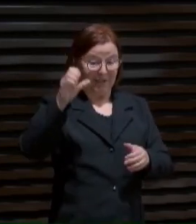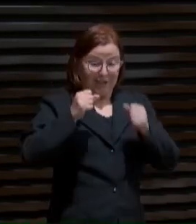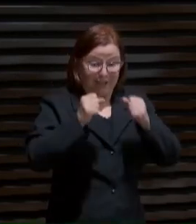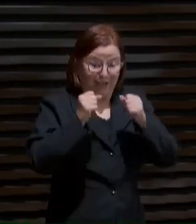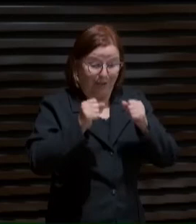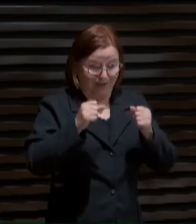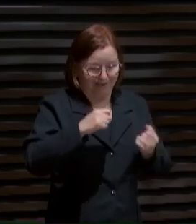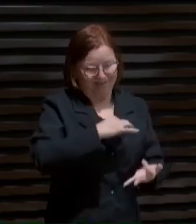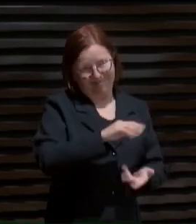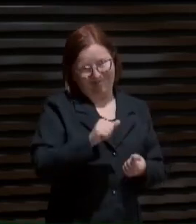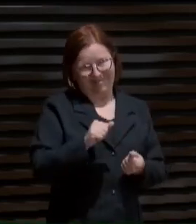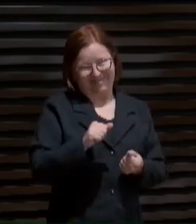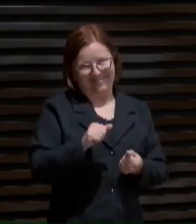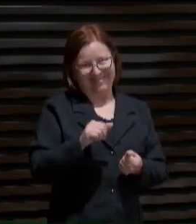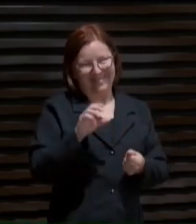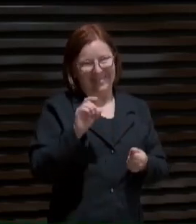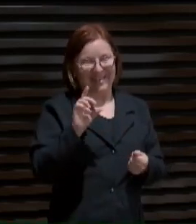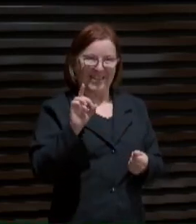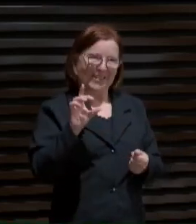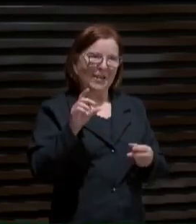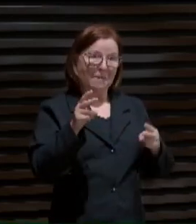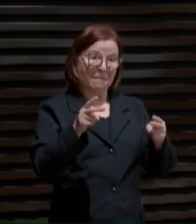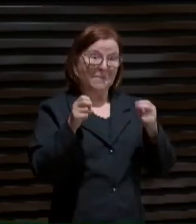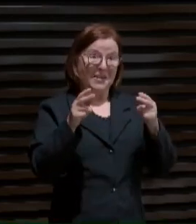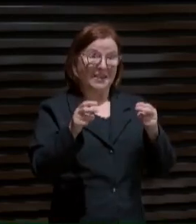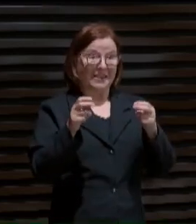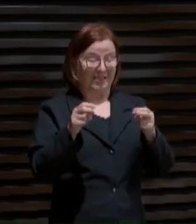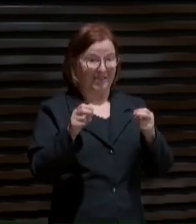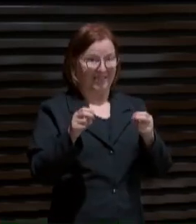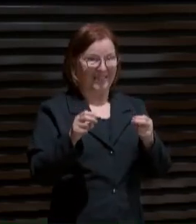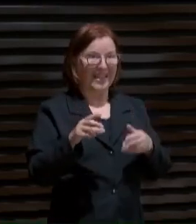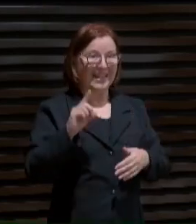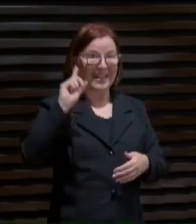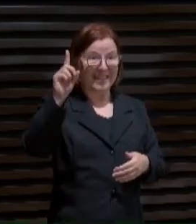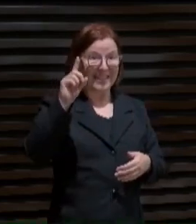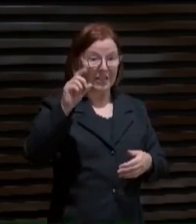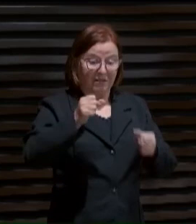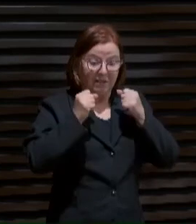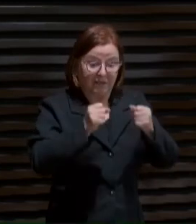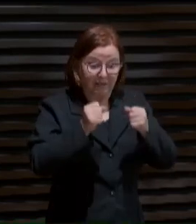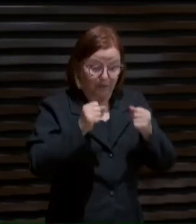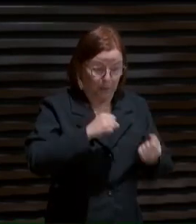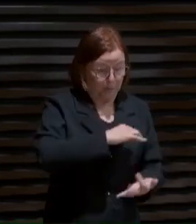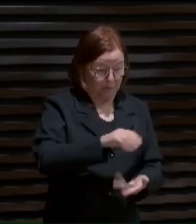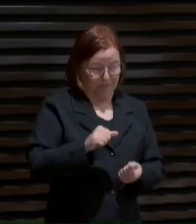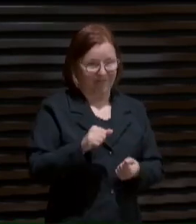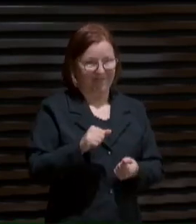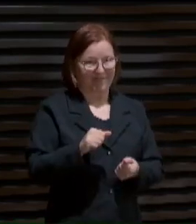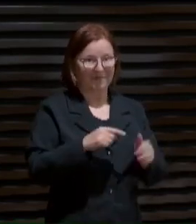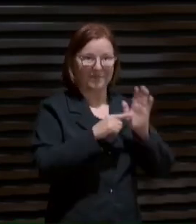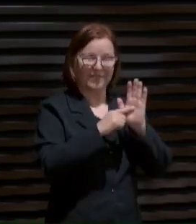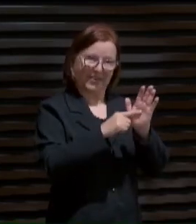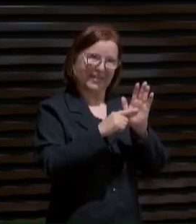é só nós olharmos para nossa história Deus está sacudindo o mundo de hoje e mostrando que